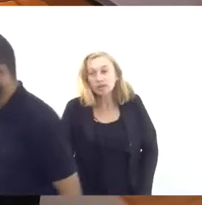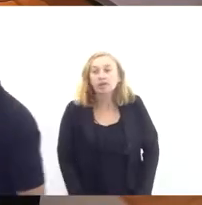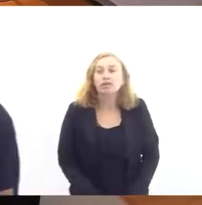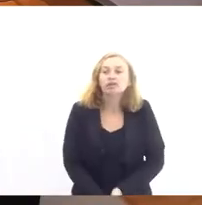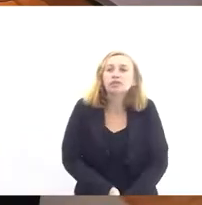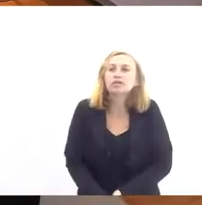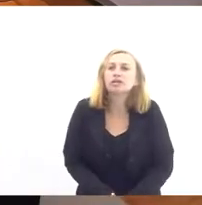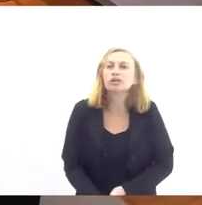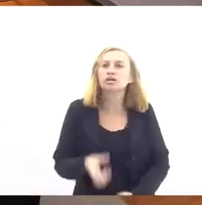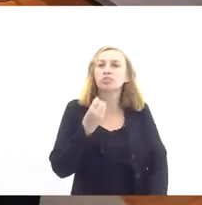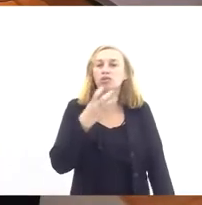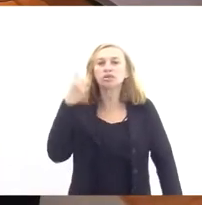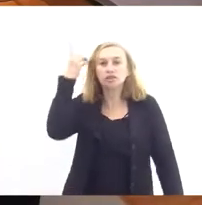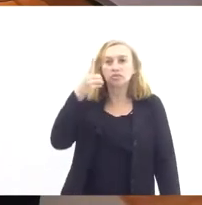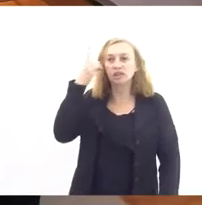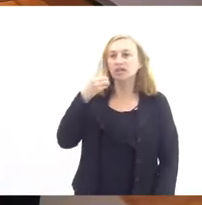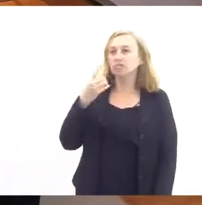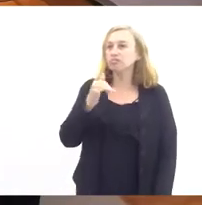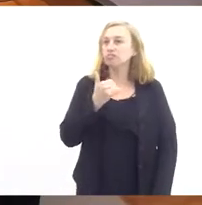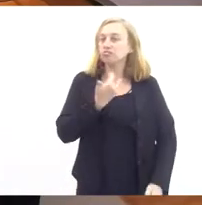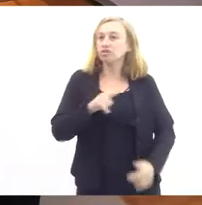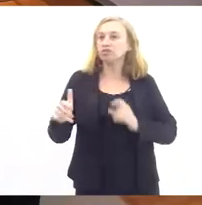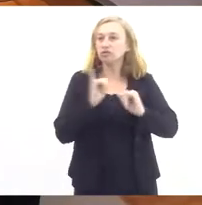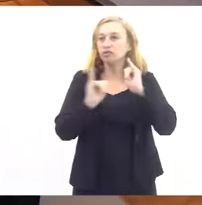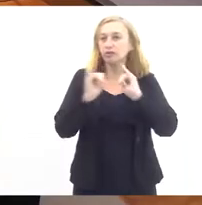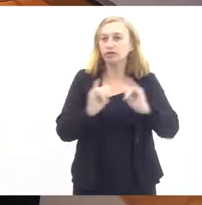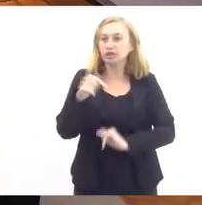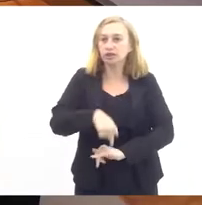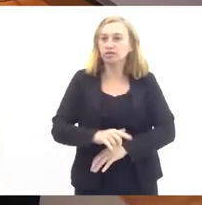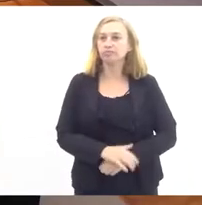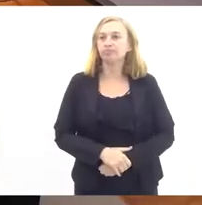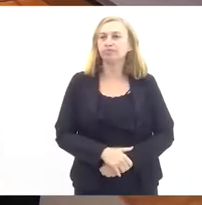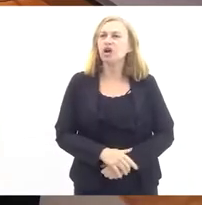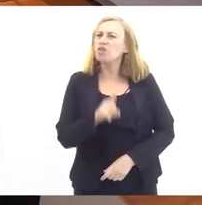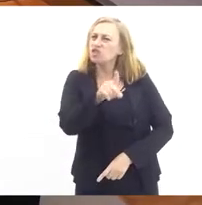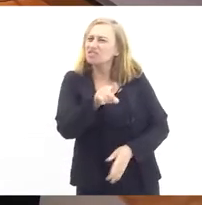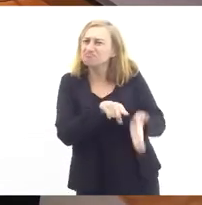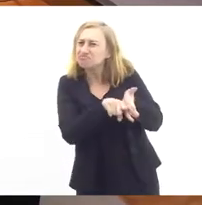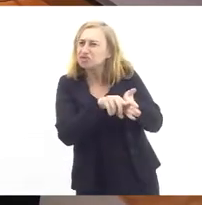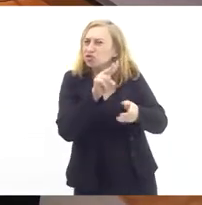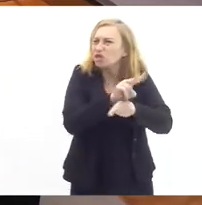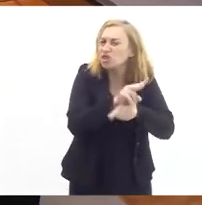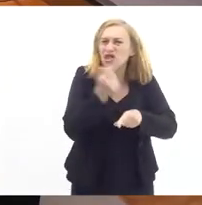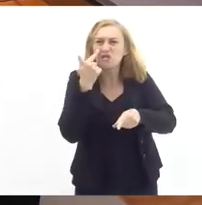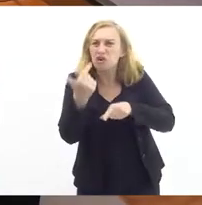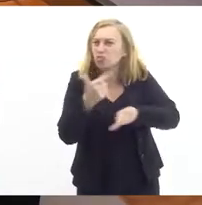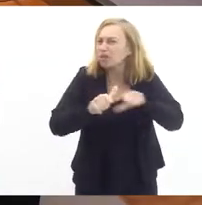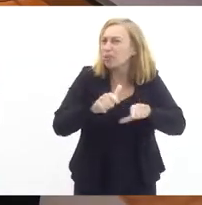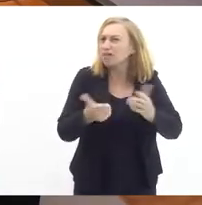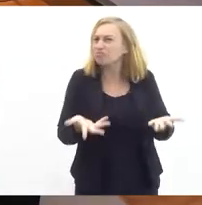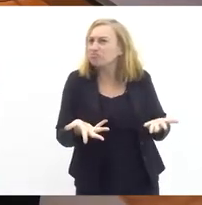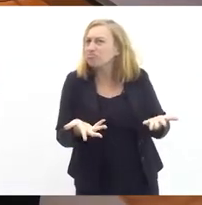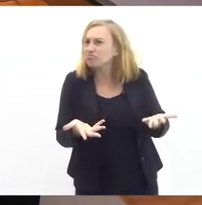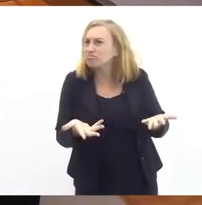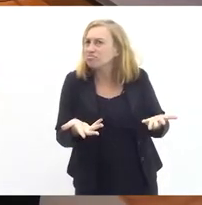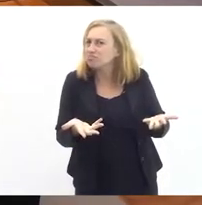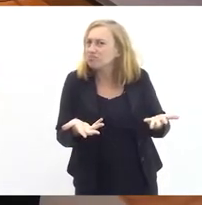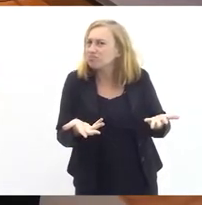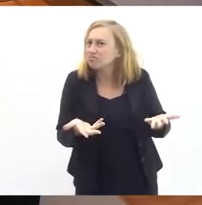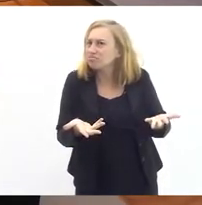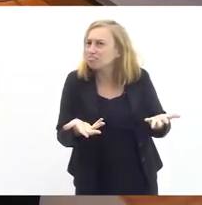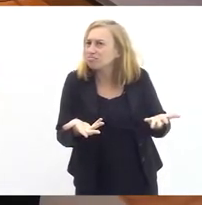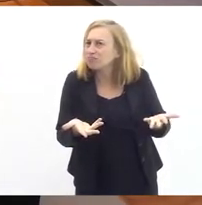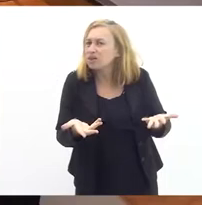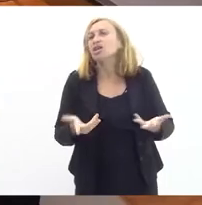Não, deputado, a gente não tem esses dados aqui, não. Mas vocês nos fiscalizam os serviços que são executados?